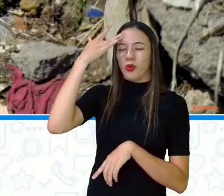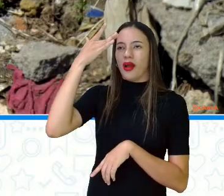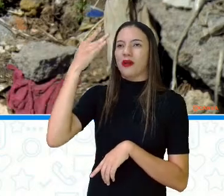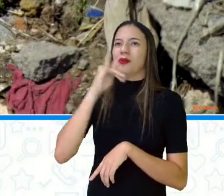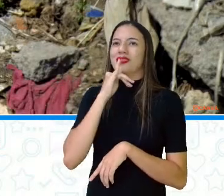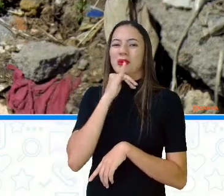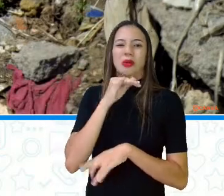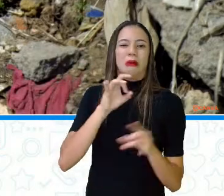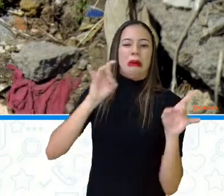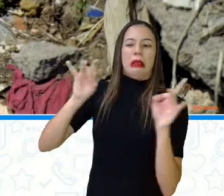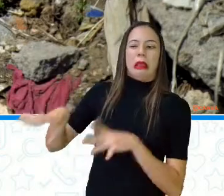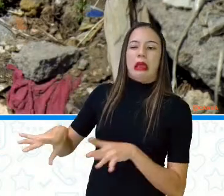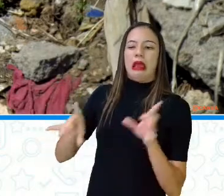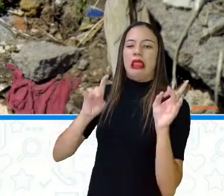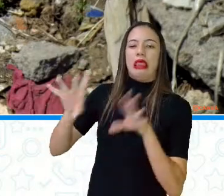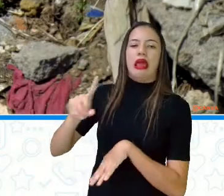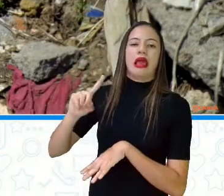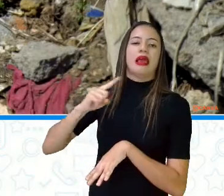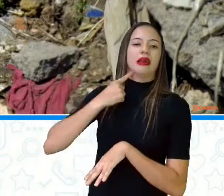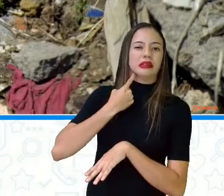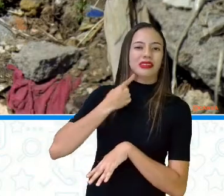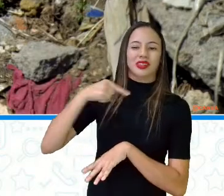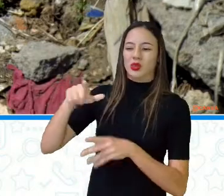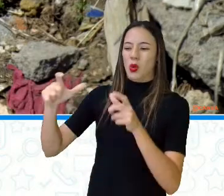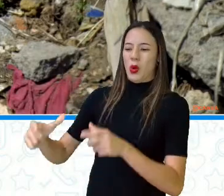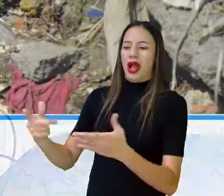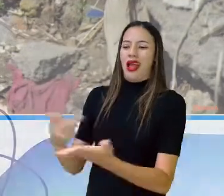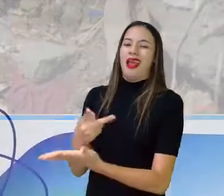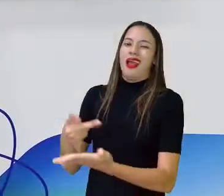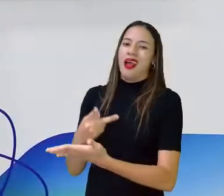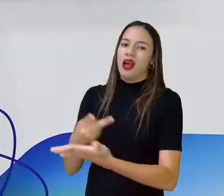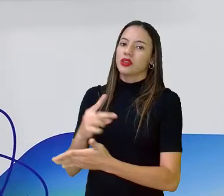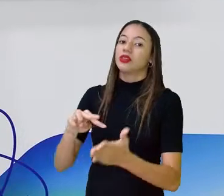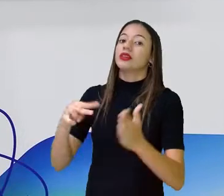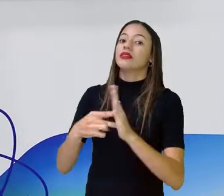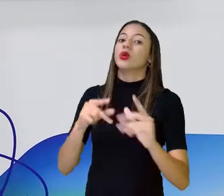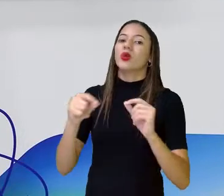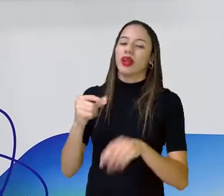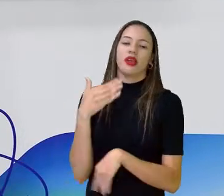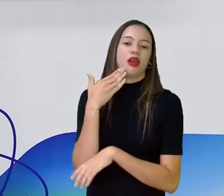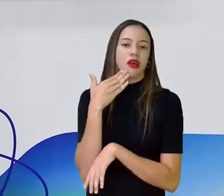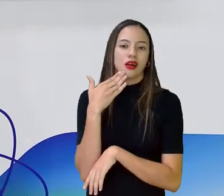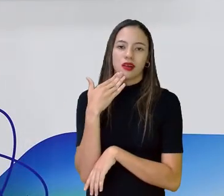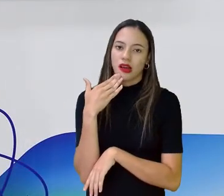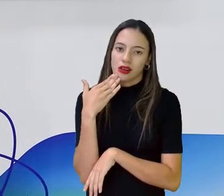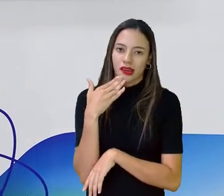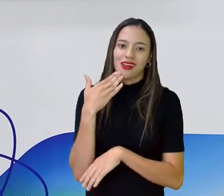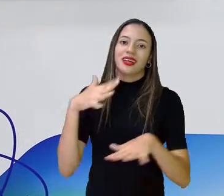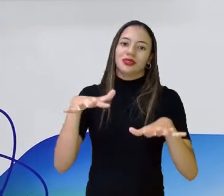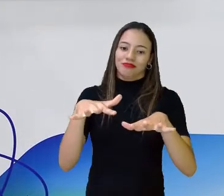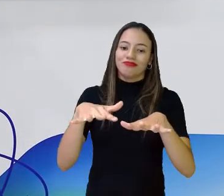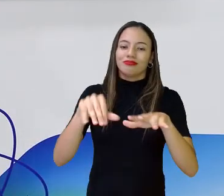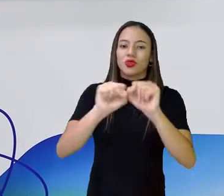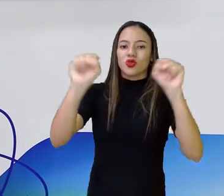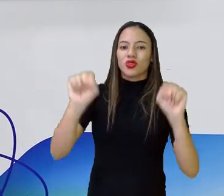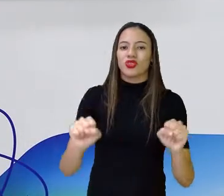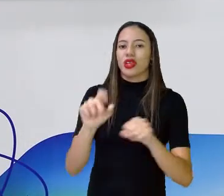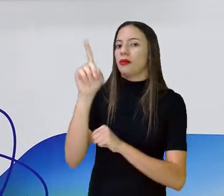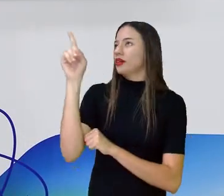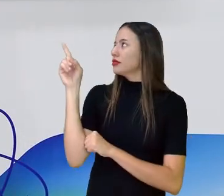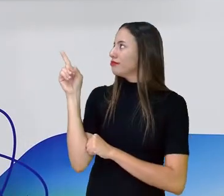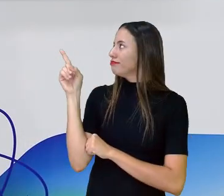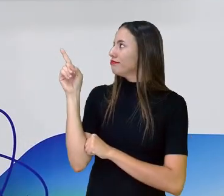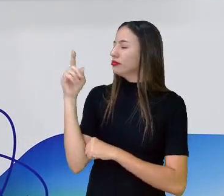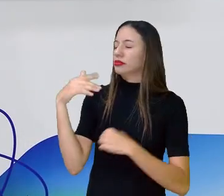exemplo, descartando o lixo de forma incorreta, nós vamos ter aí falhas nesse nosso sistema que deve ser